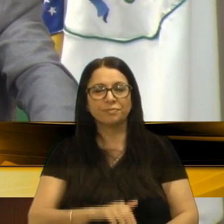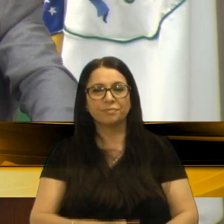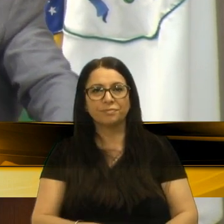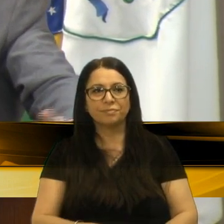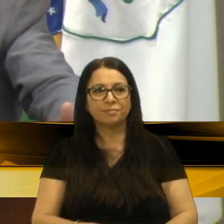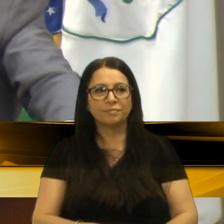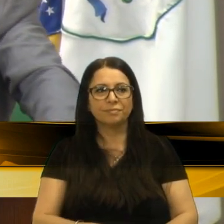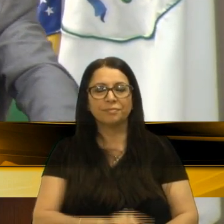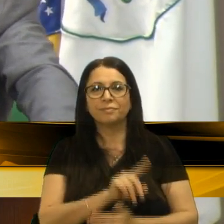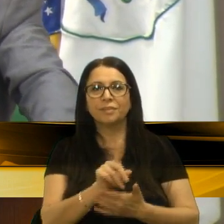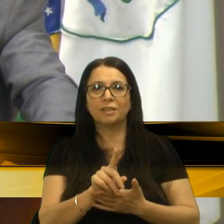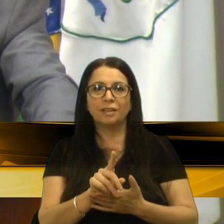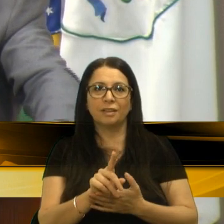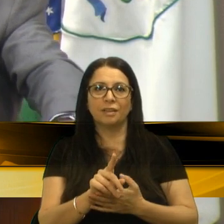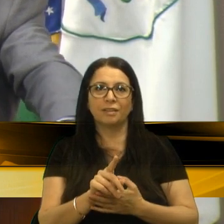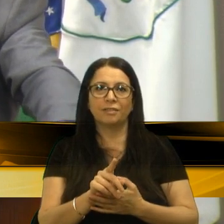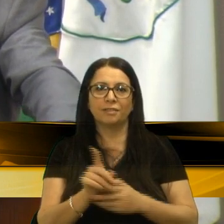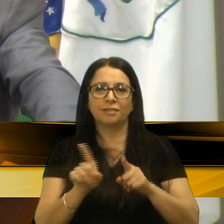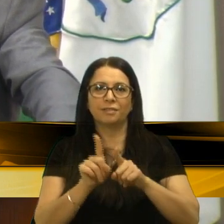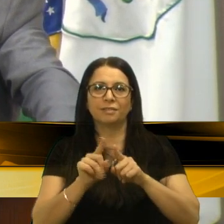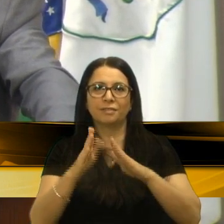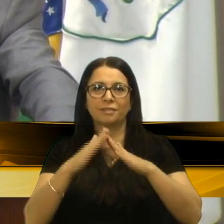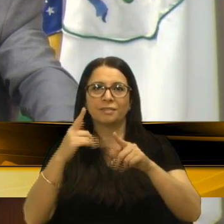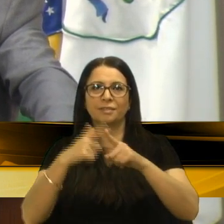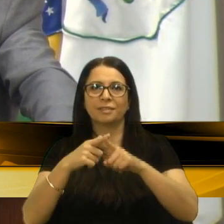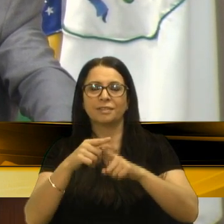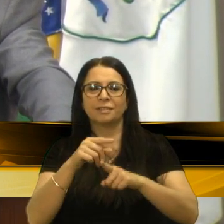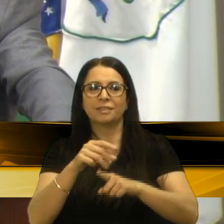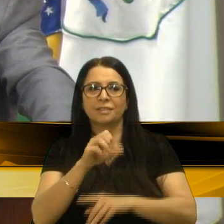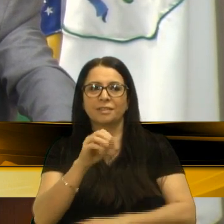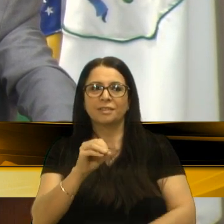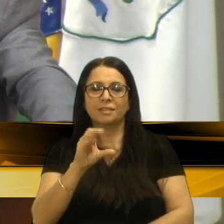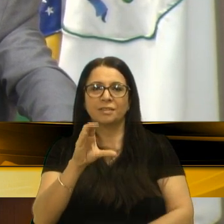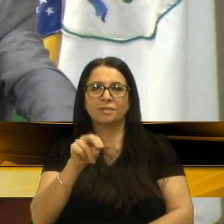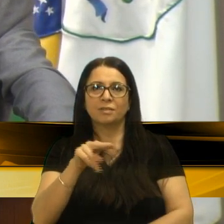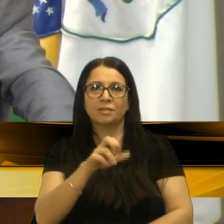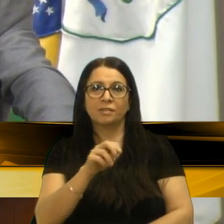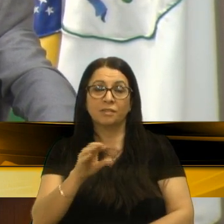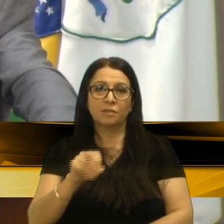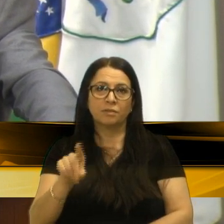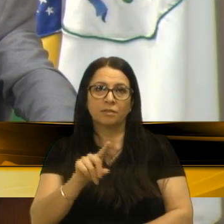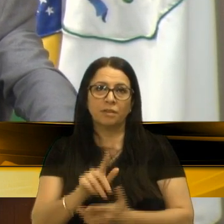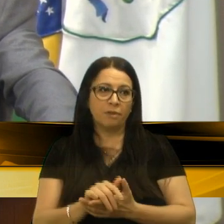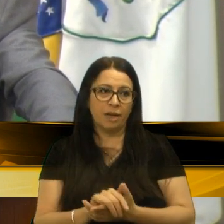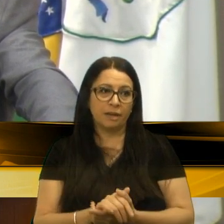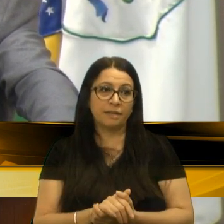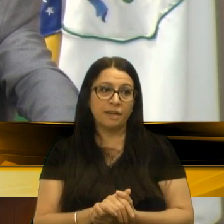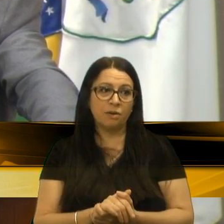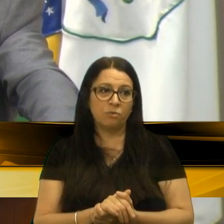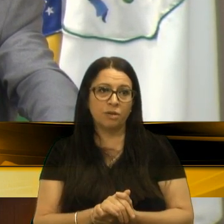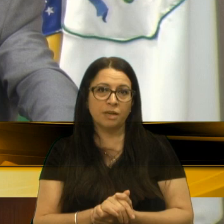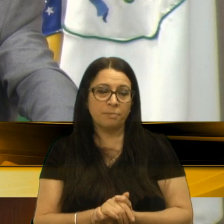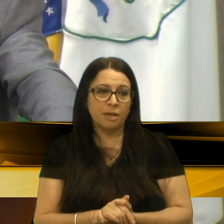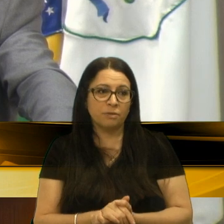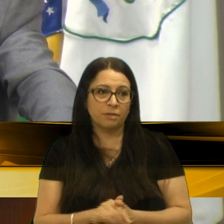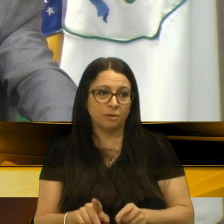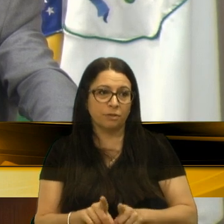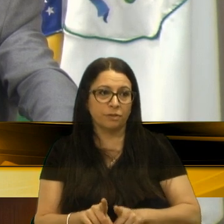uma homenagem à paróquia Imaculada Conceição, que no próximo domingo completa 70